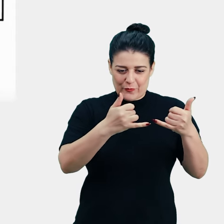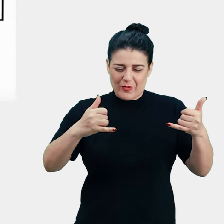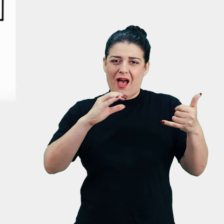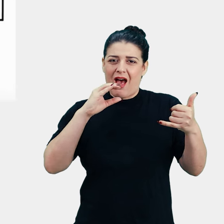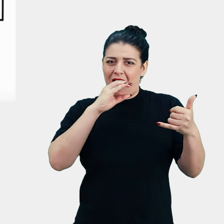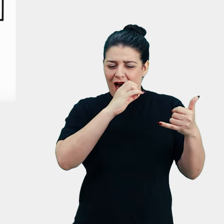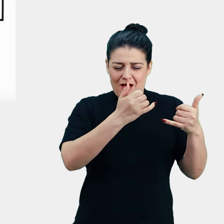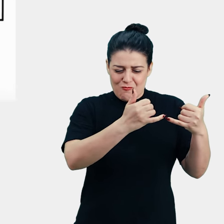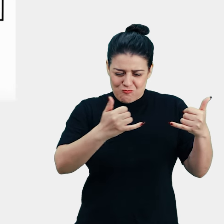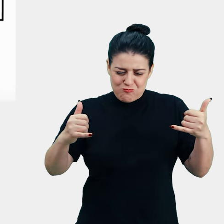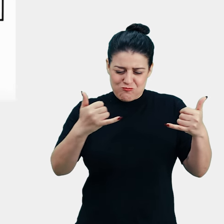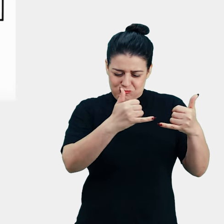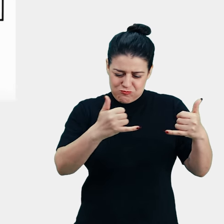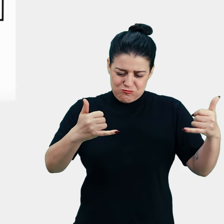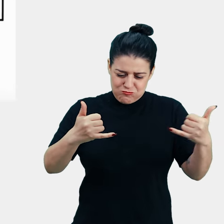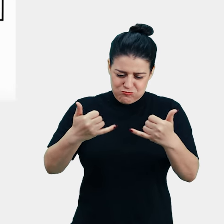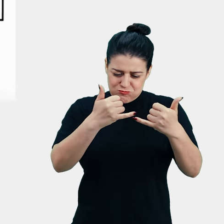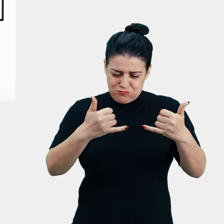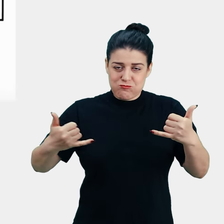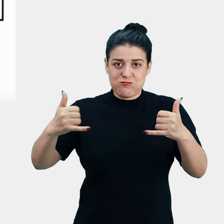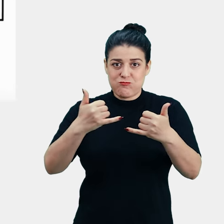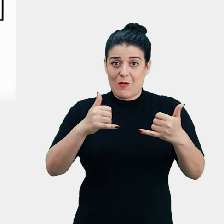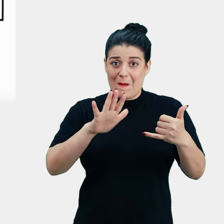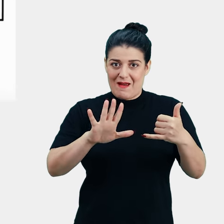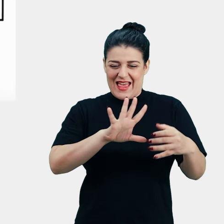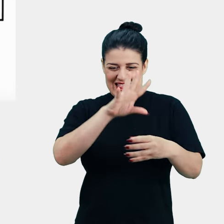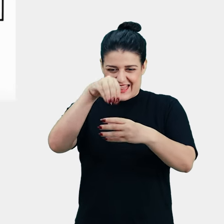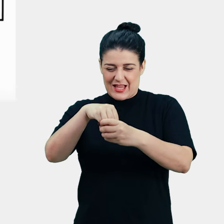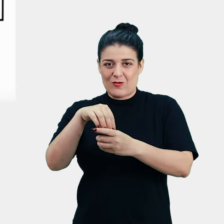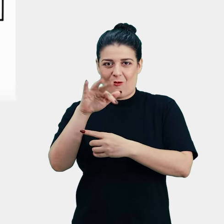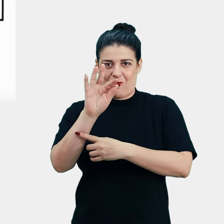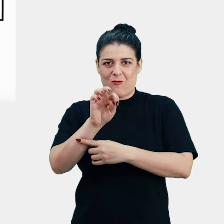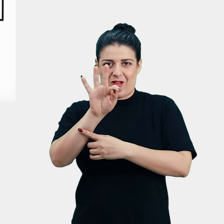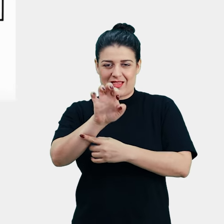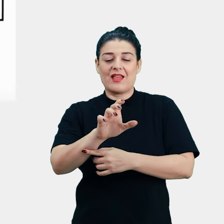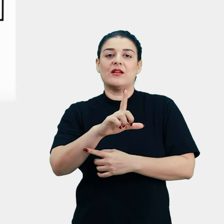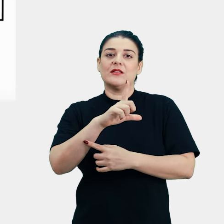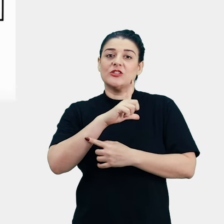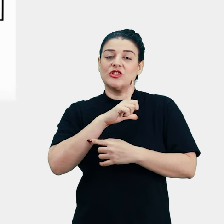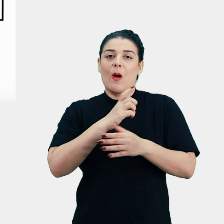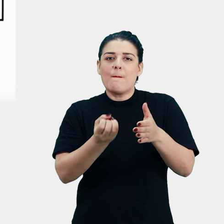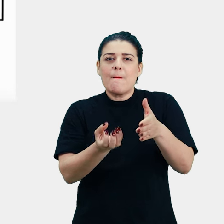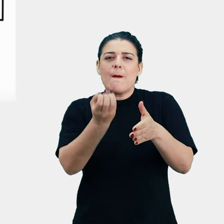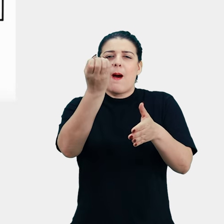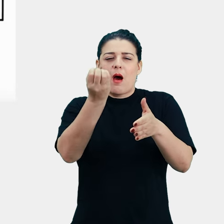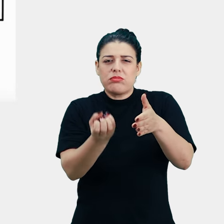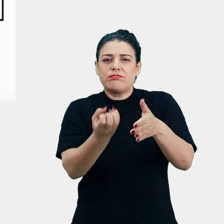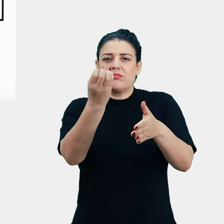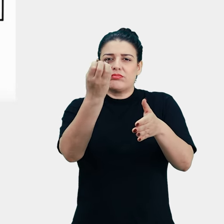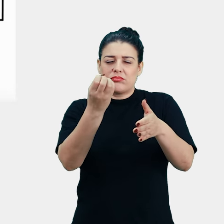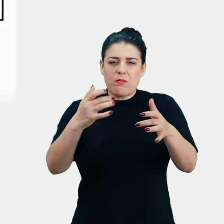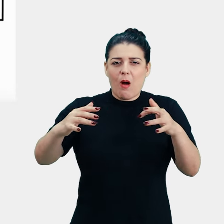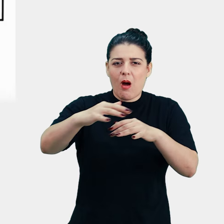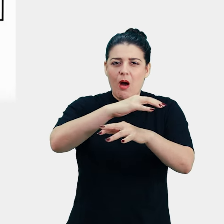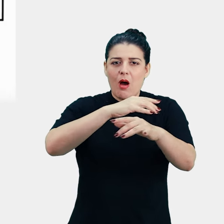aquecido, vai liberar esses elétrons. Só que aqui no interior da fonte existem gases, geralmente esses gases